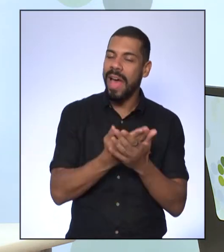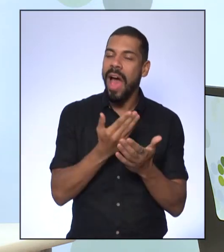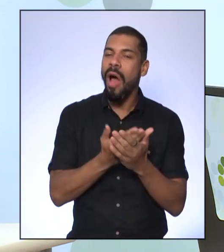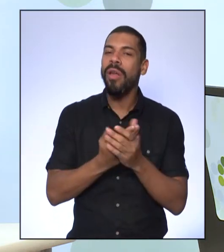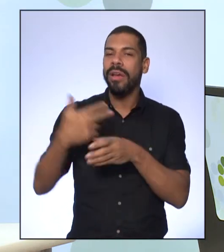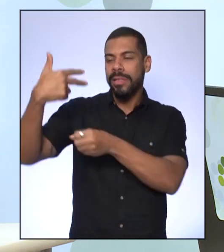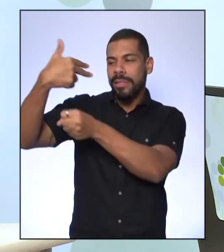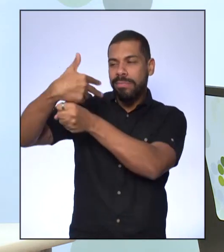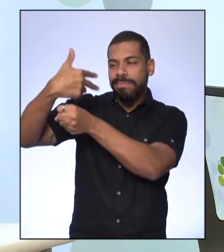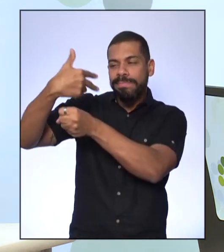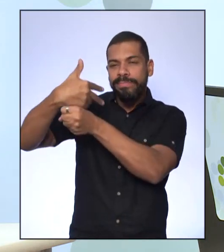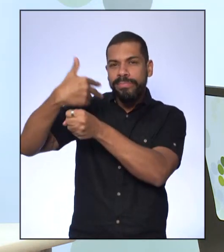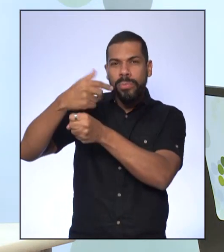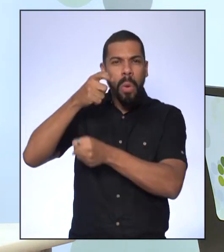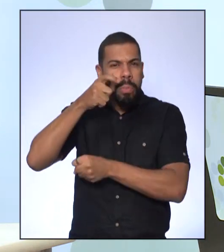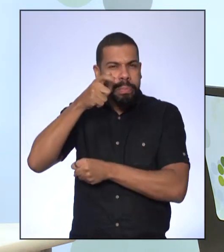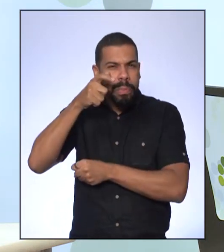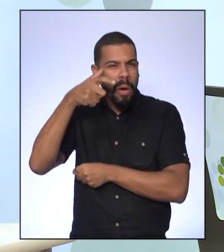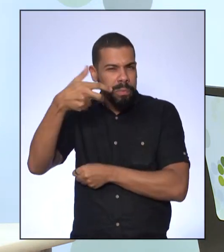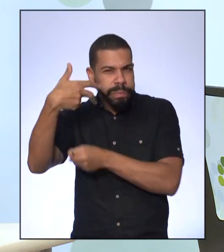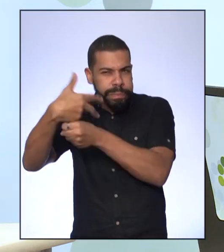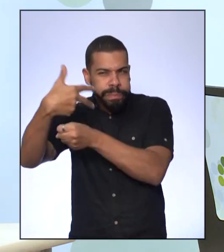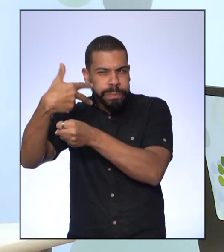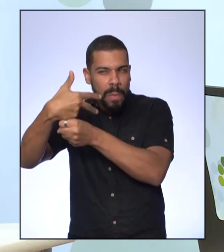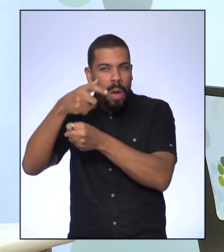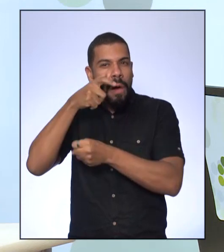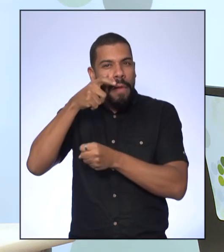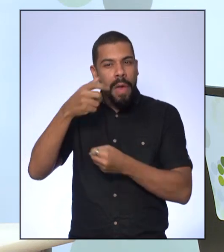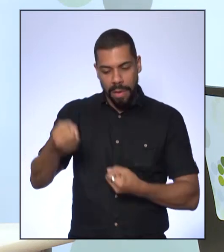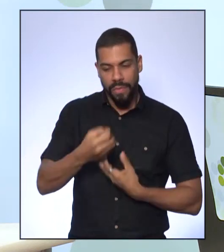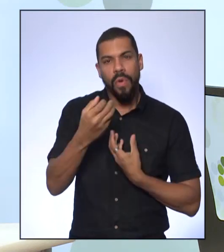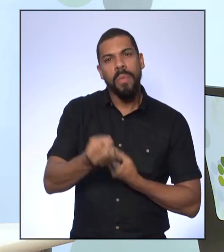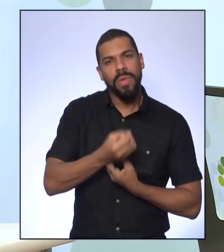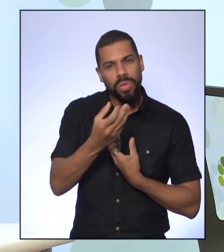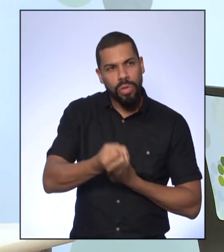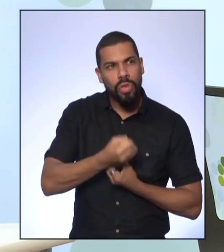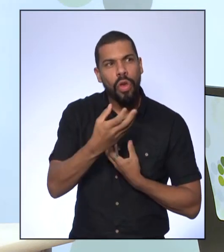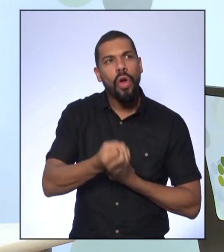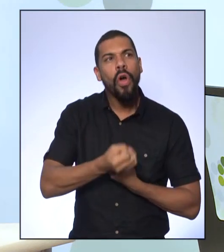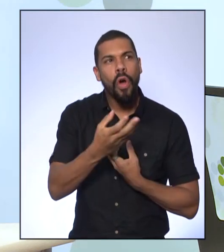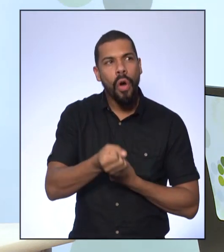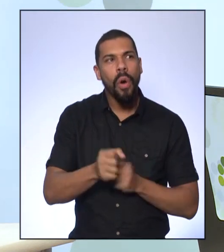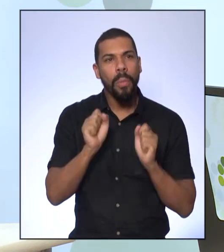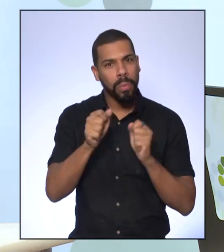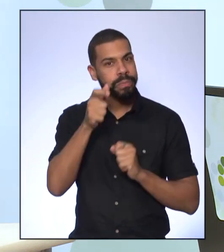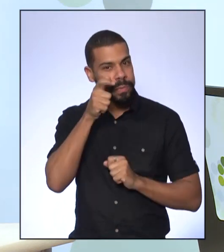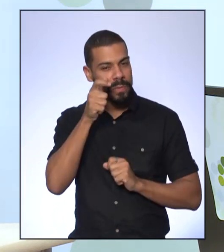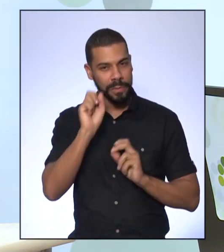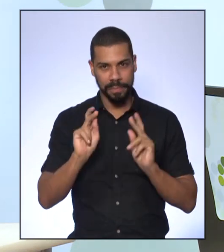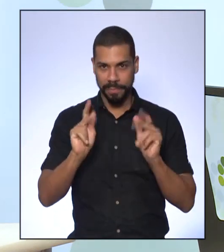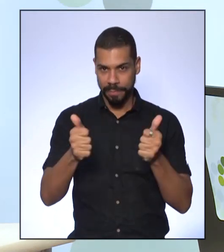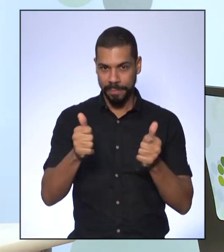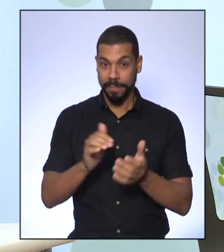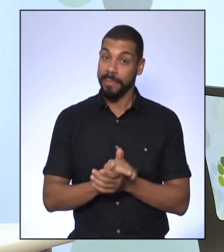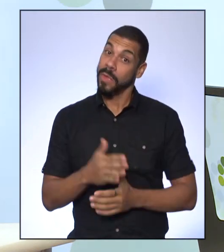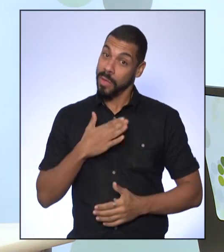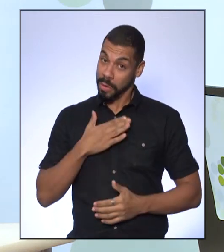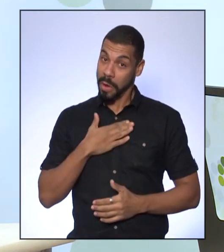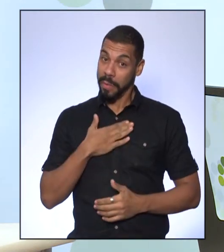de Mídias, então se vocês quiserem mais informações, né, vocês assistam a aula, tá? E eu,